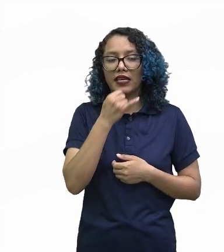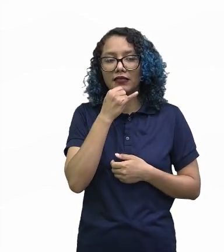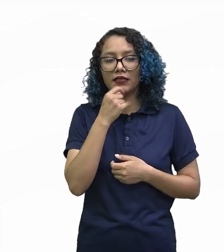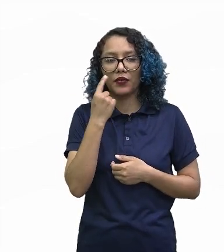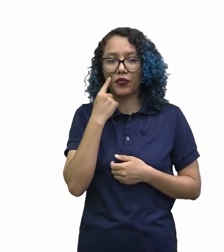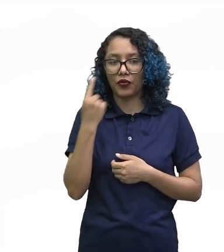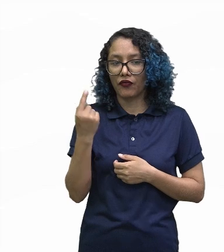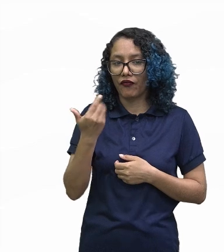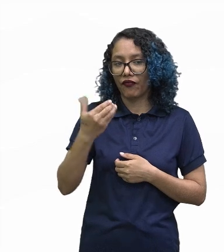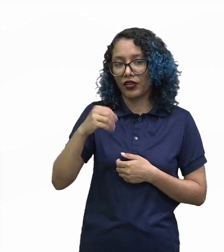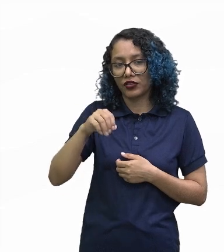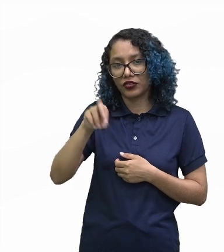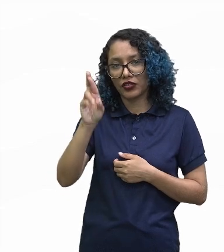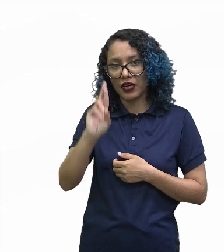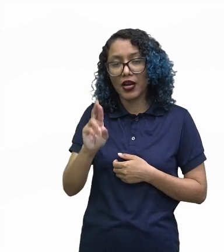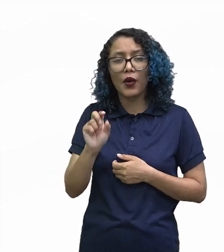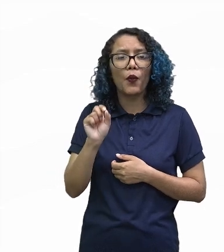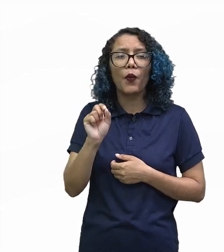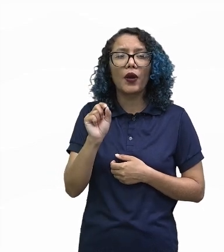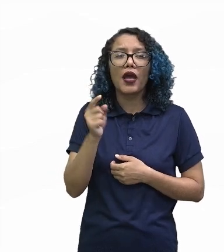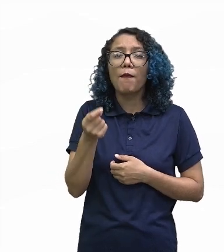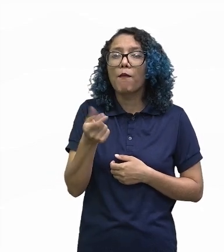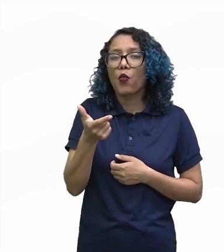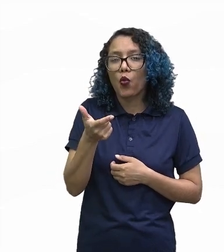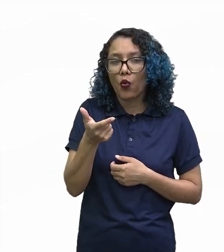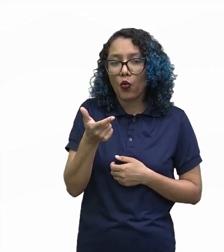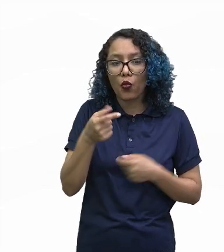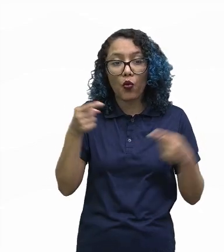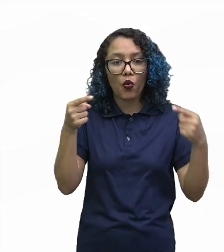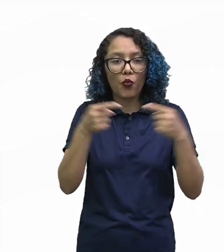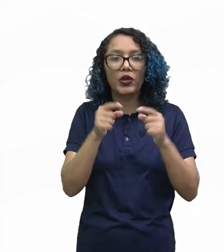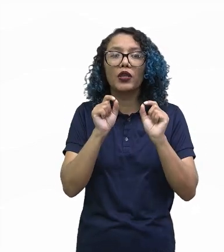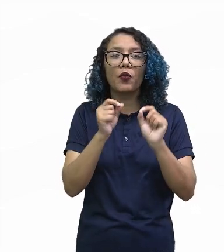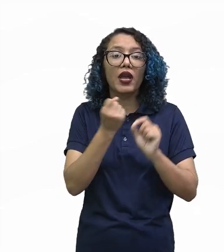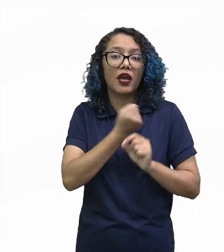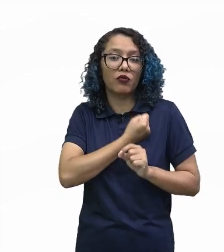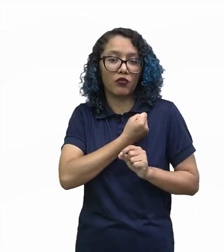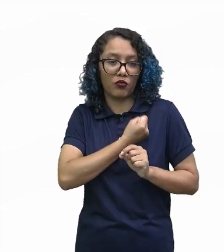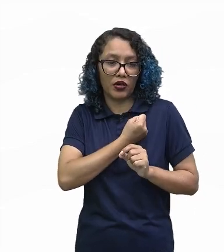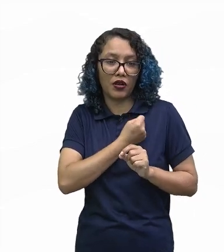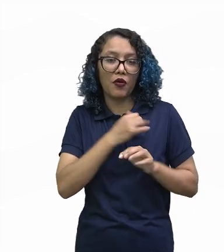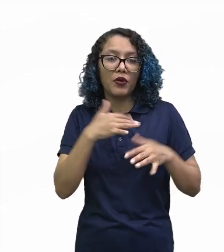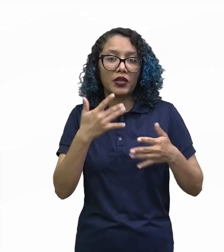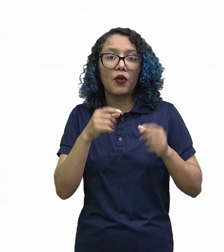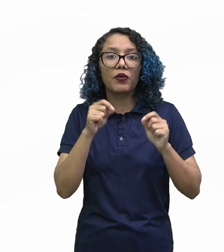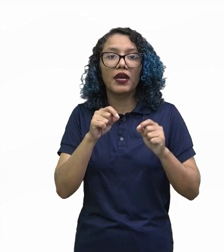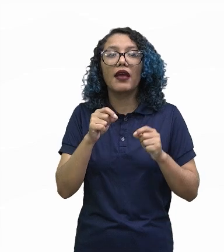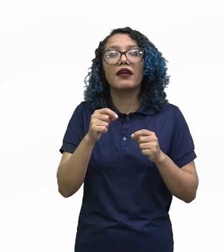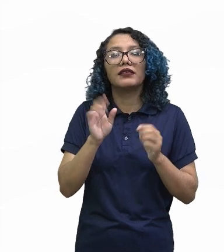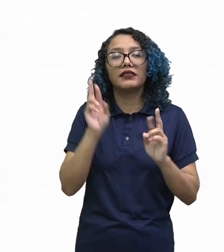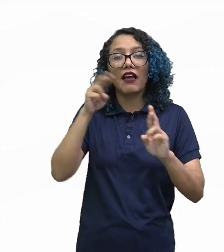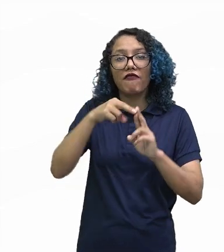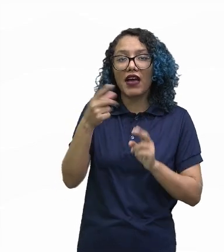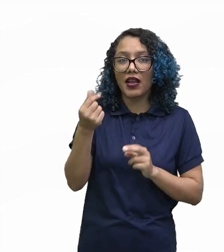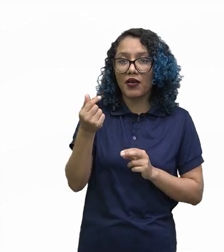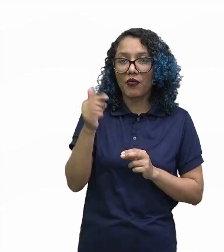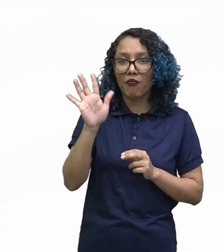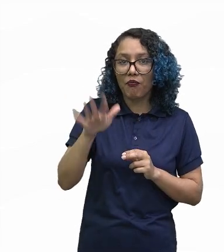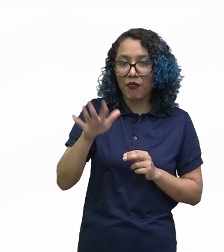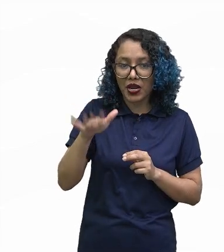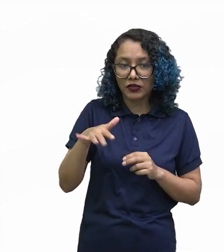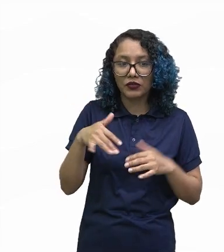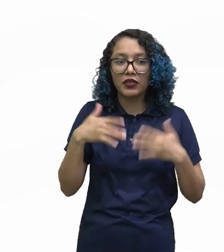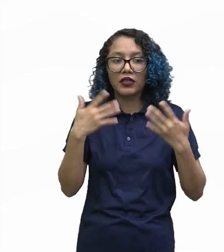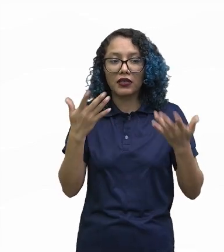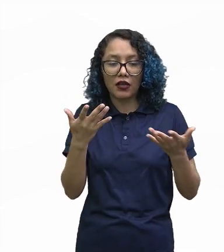é pouco. Então, R$20 é o quê? Numeral, determinação de preço. Então,